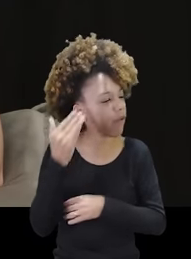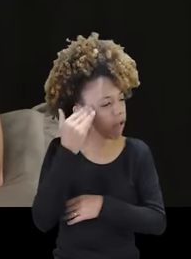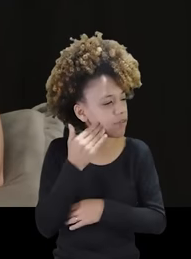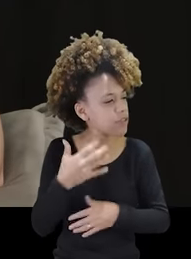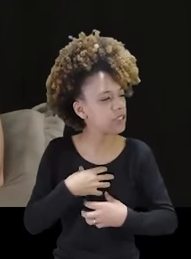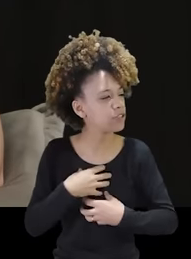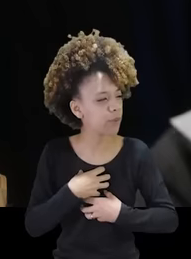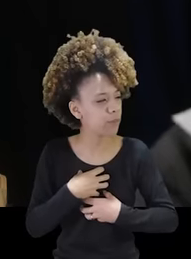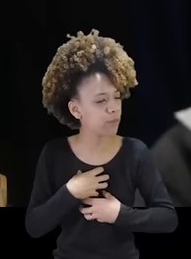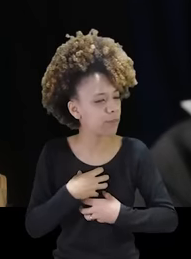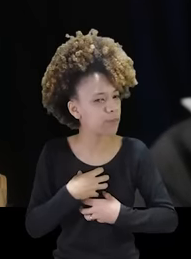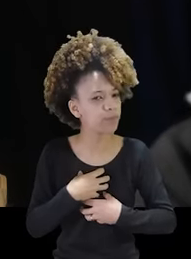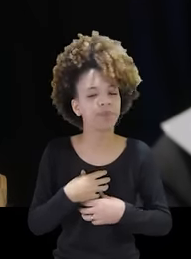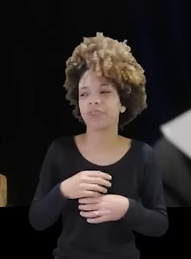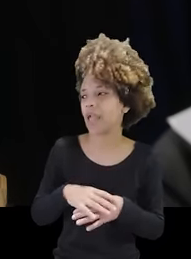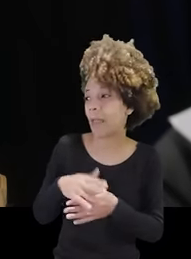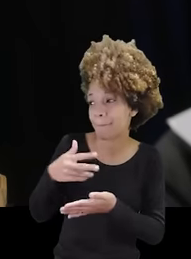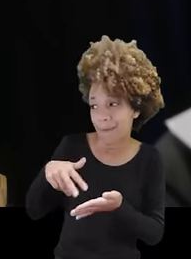Coréia que que você sentiu assim